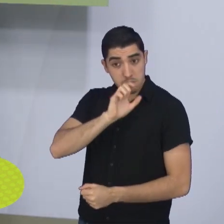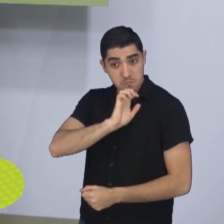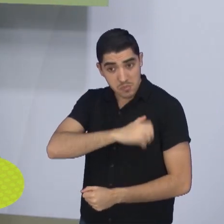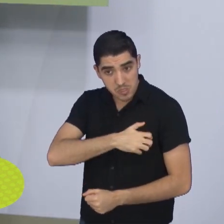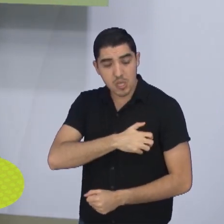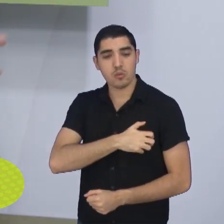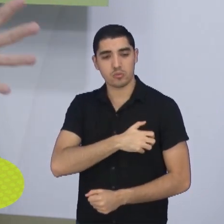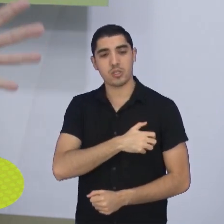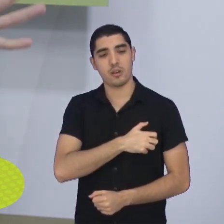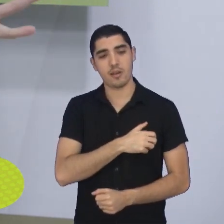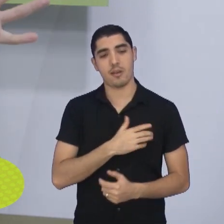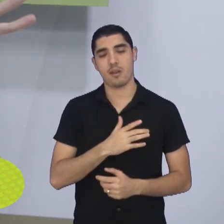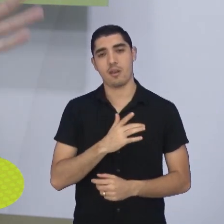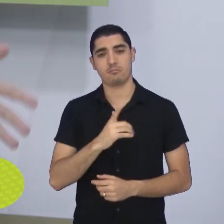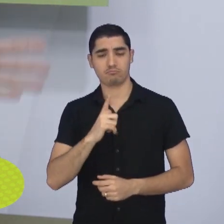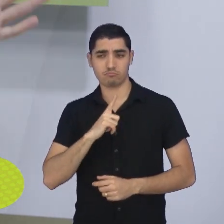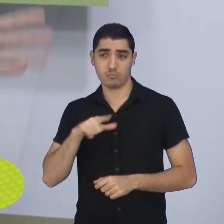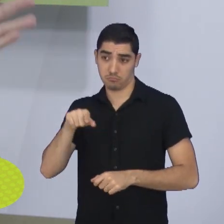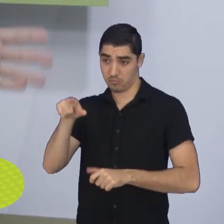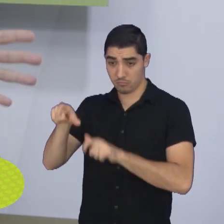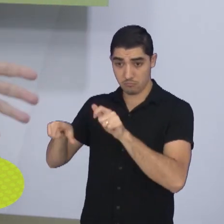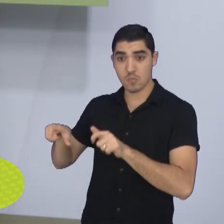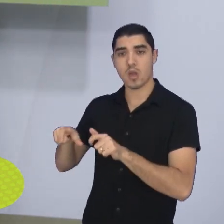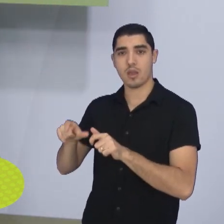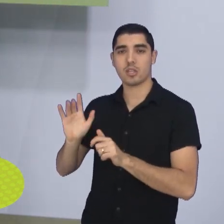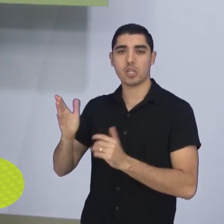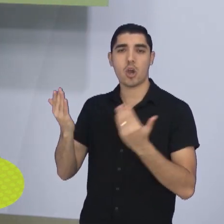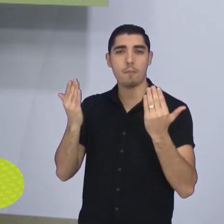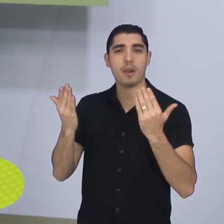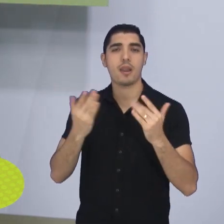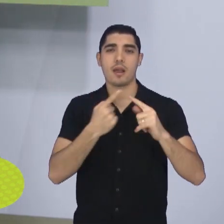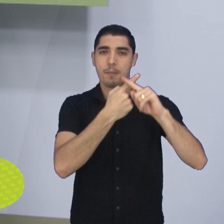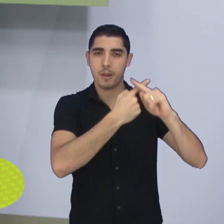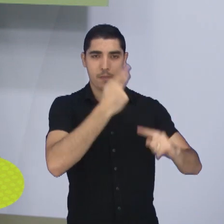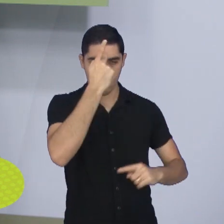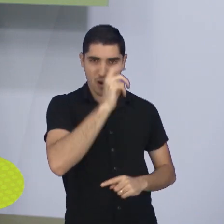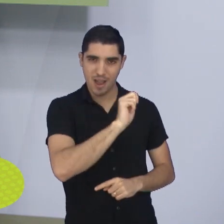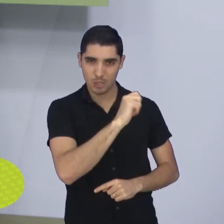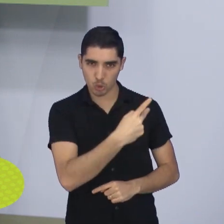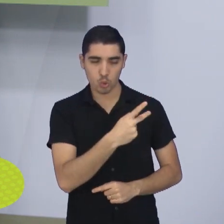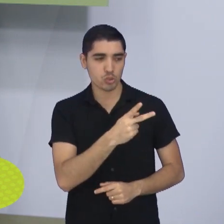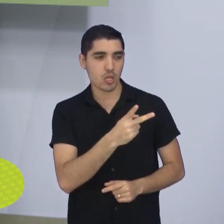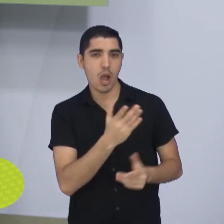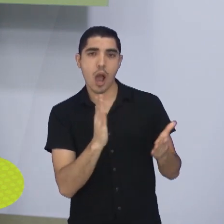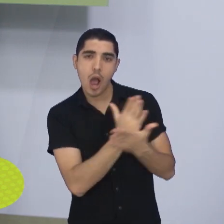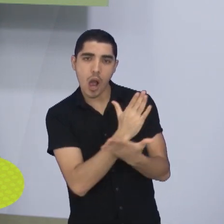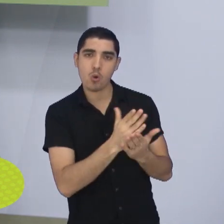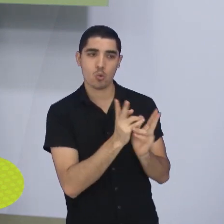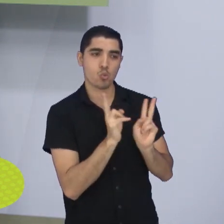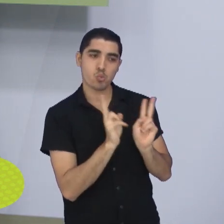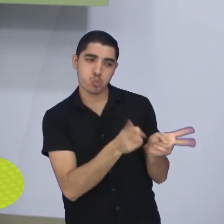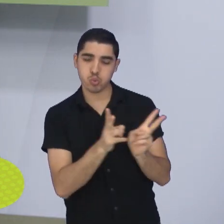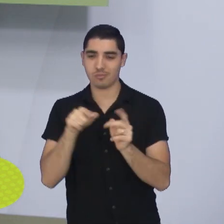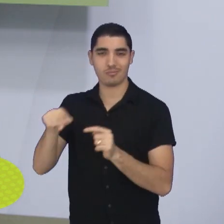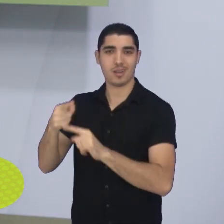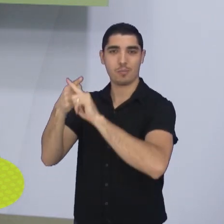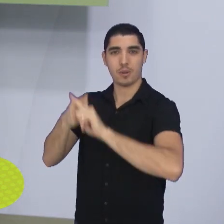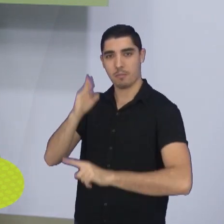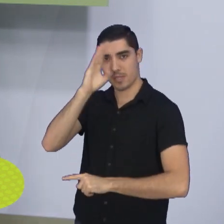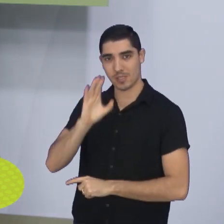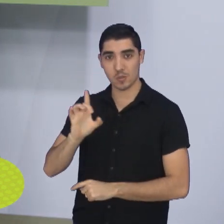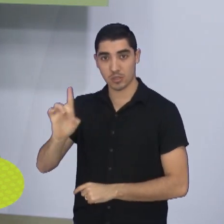vários jogadores do São José ter uma base já da Série A2 para esse Campeonato Brasileiro da Série D, muitos jogadores também